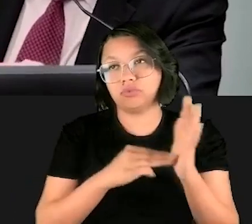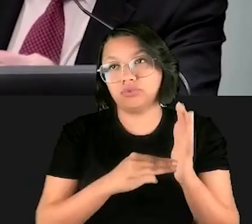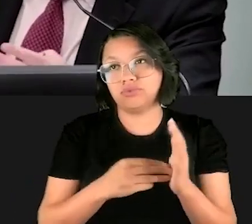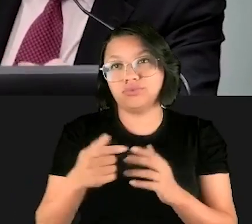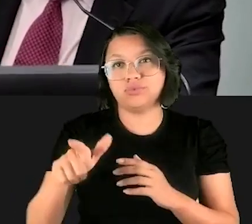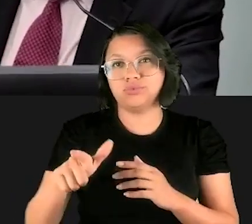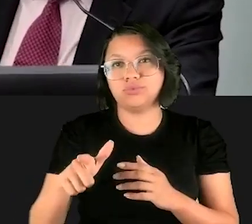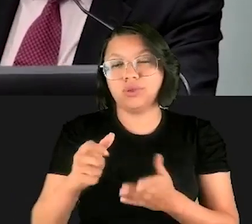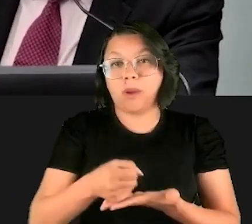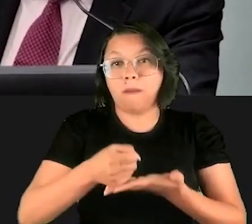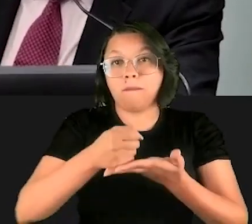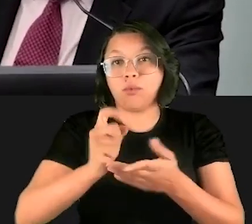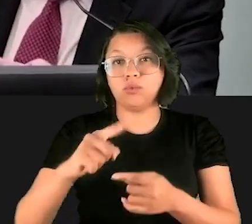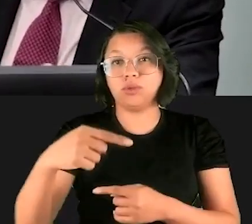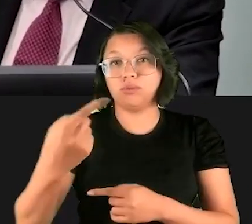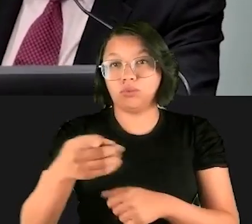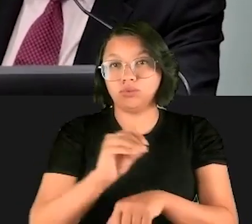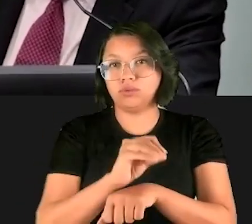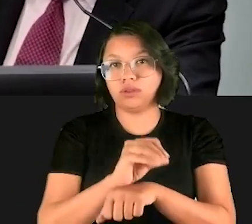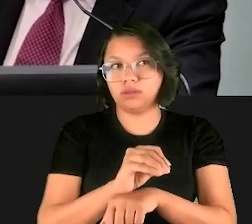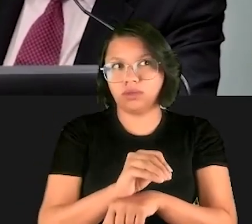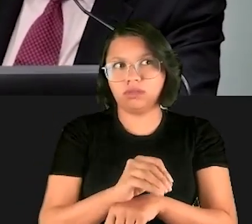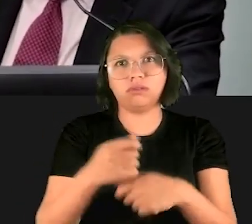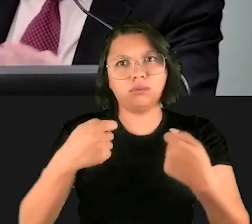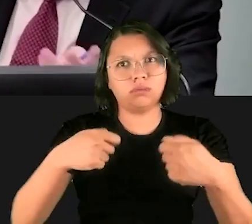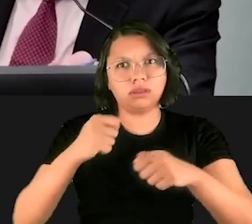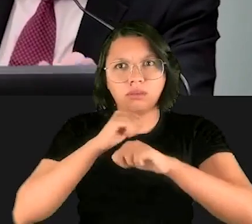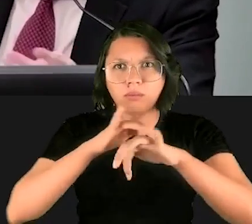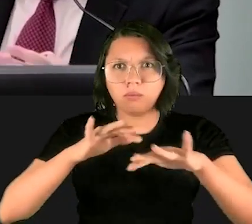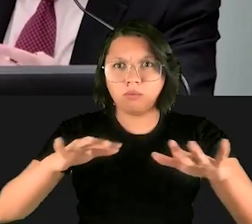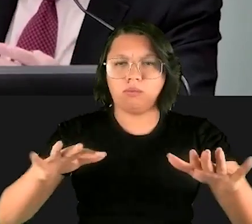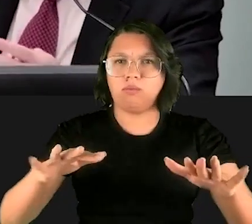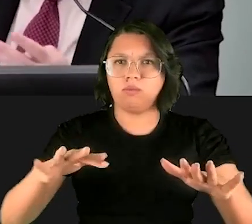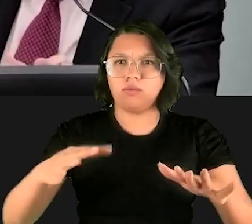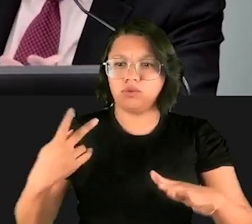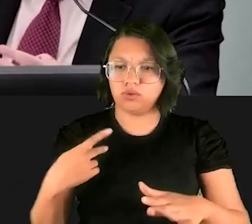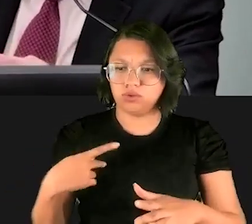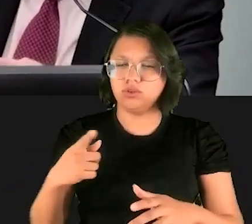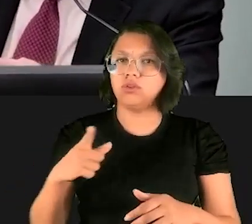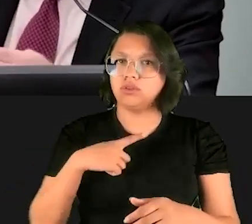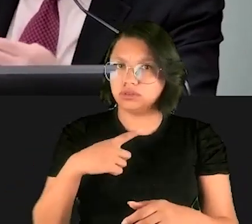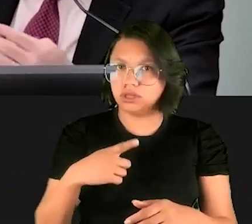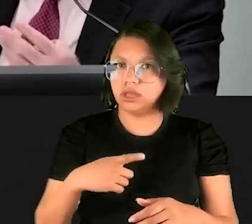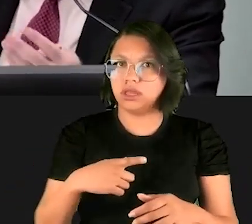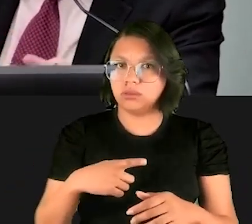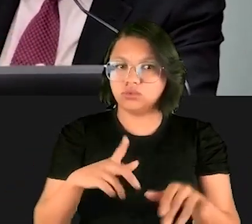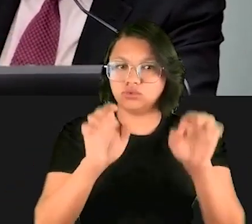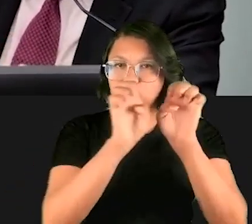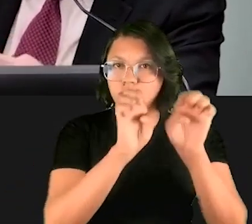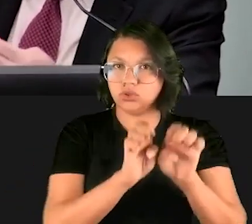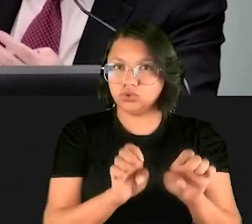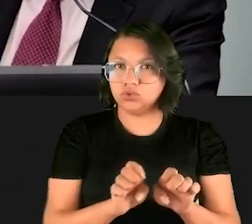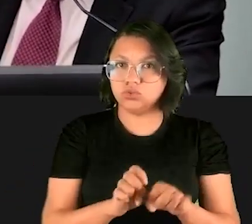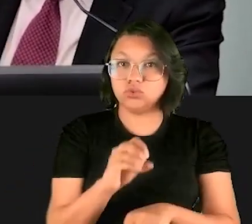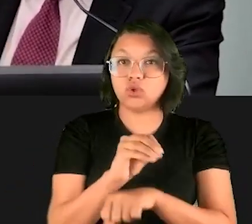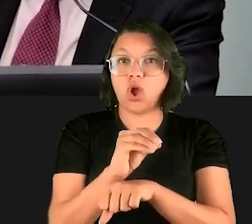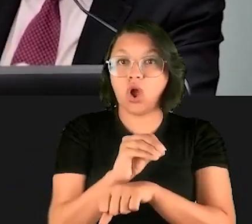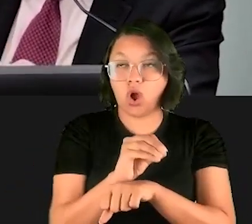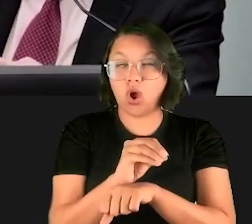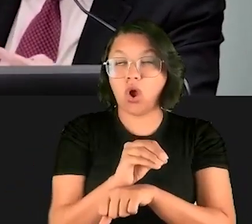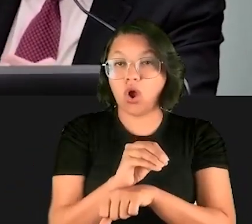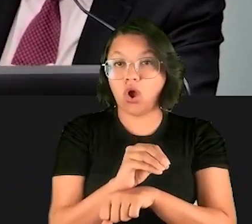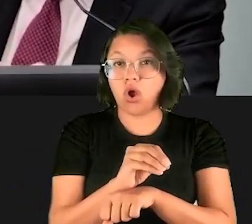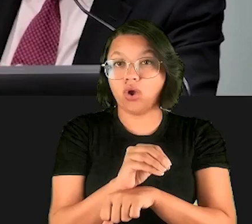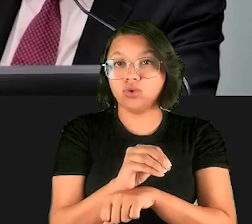apoio pós-tratamento. Então, isso tem que ser disseminado. Nós temos um hospice, uma estrutura de paliativos,